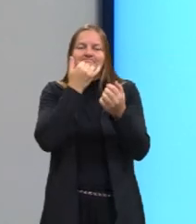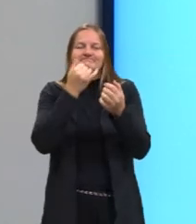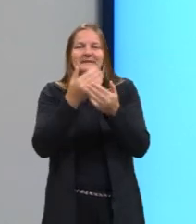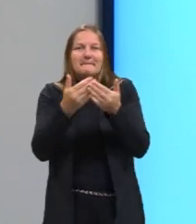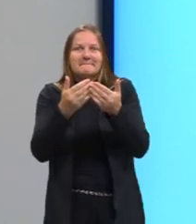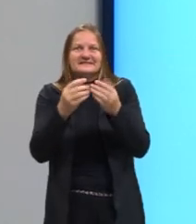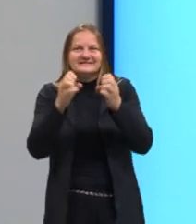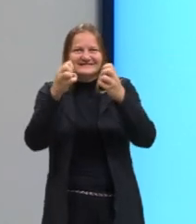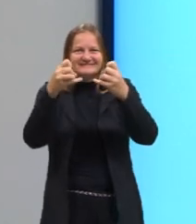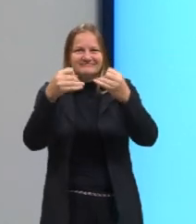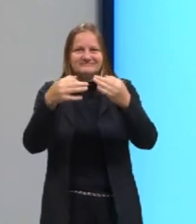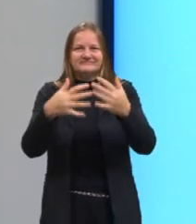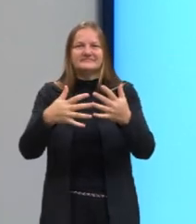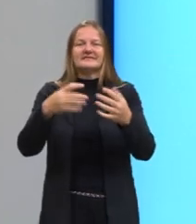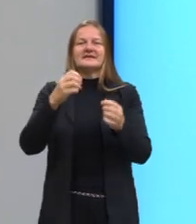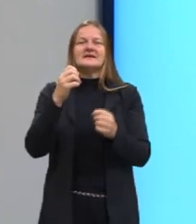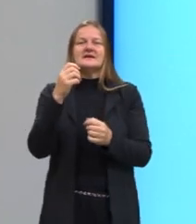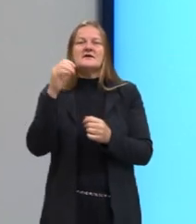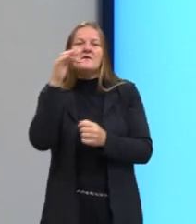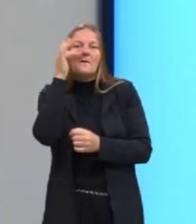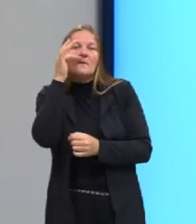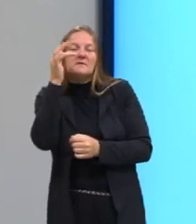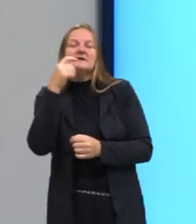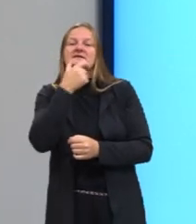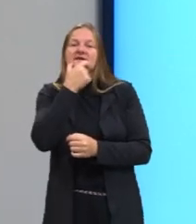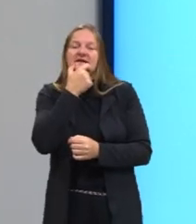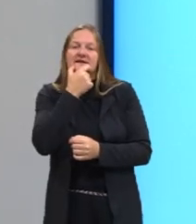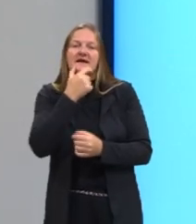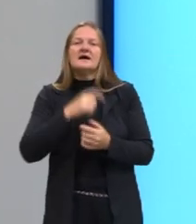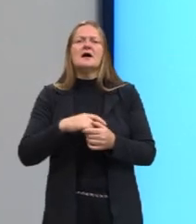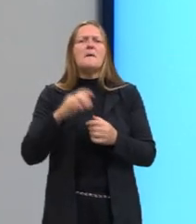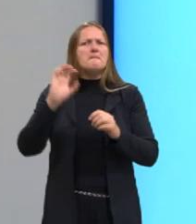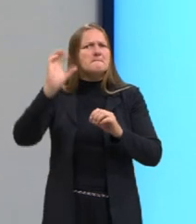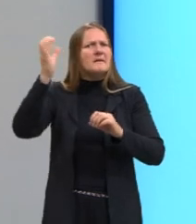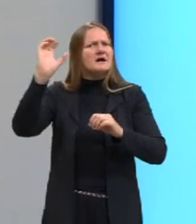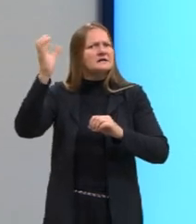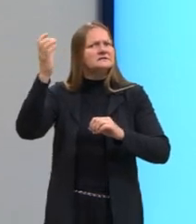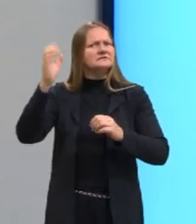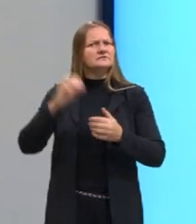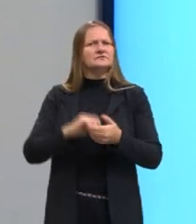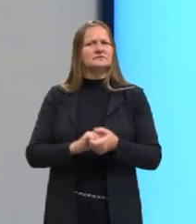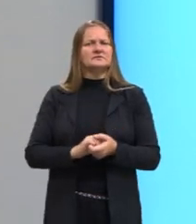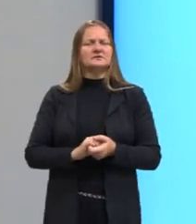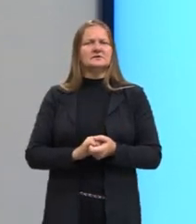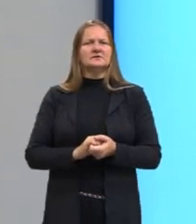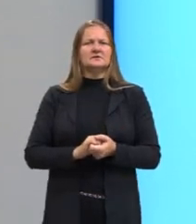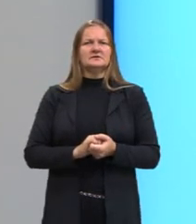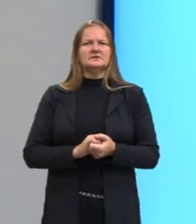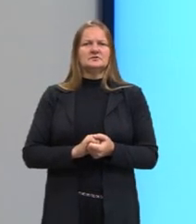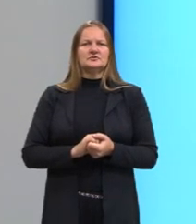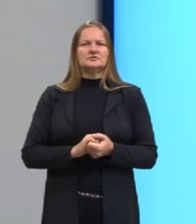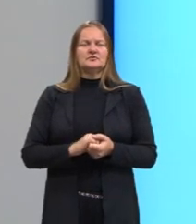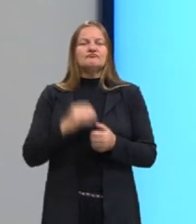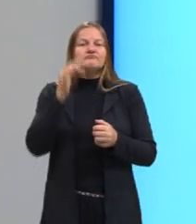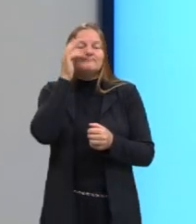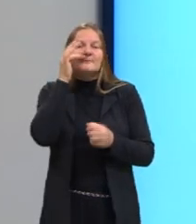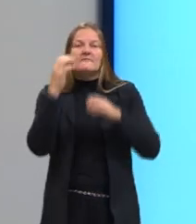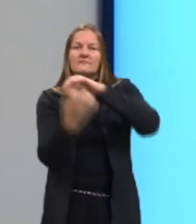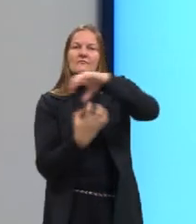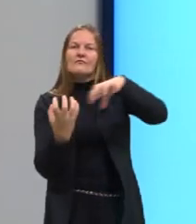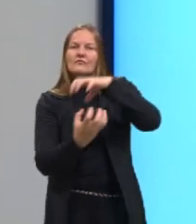a França Inglaterra já estavam mais resolvidas a já havia ocorrido a Revolução Francesa